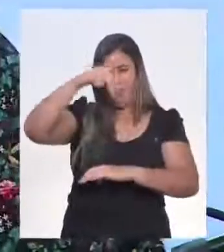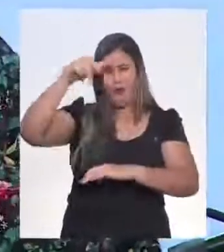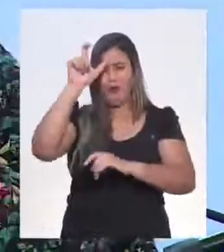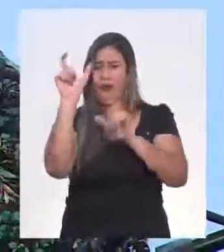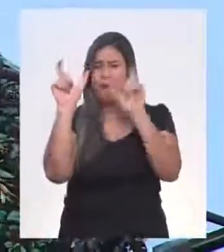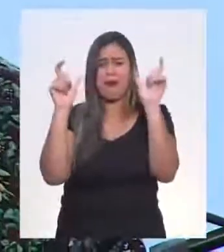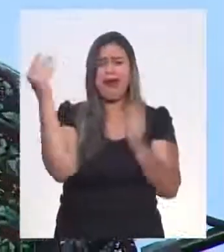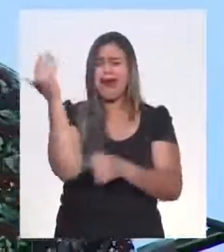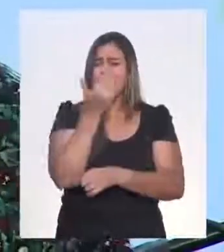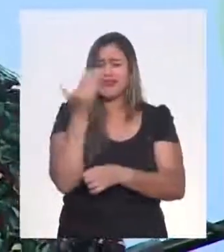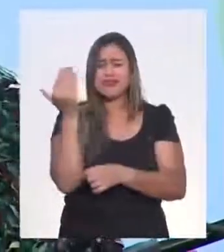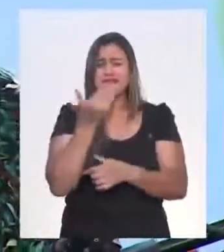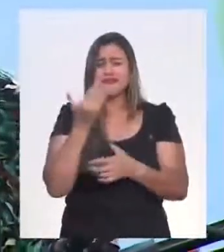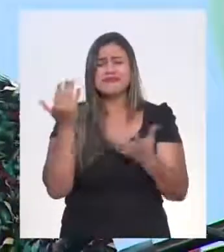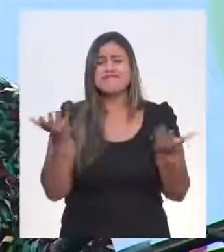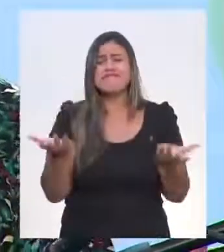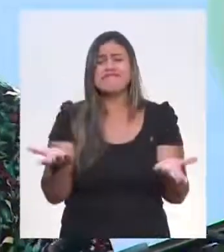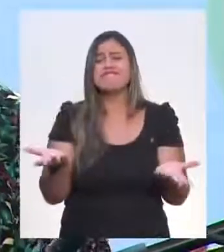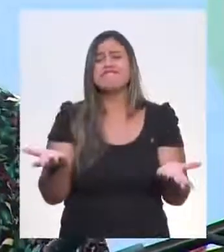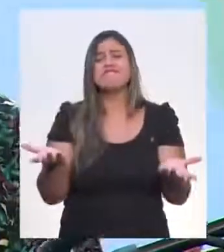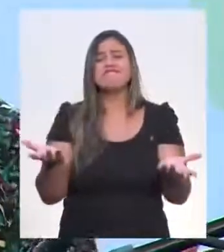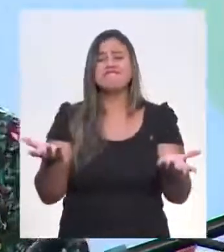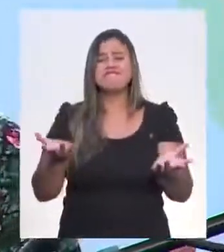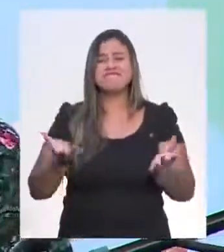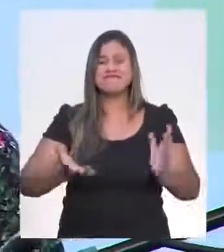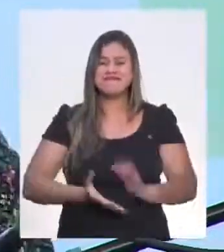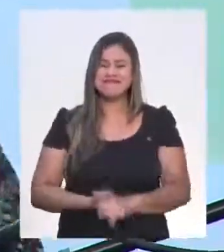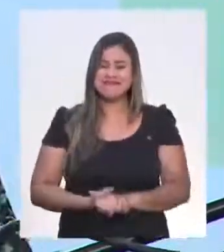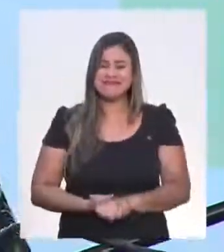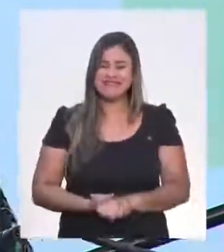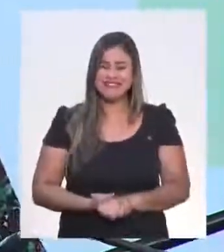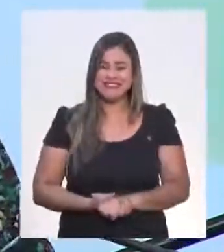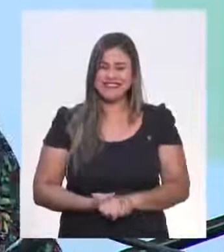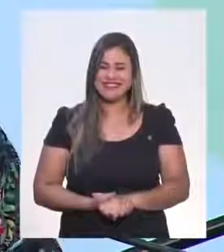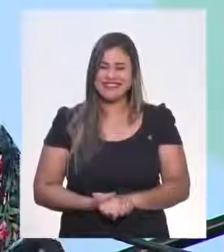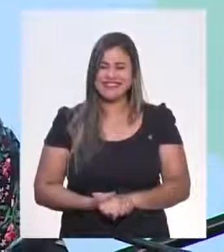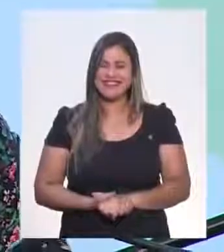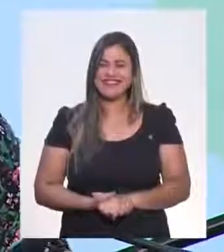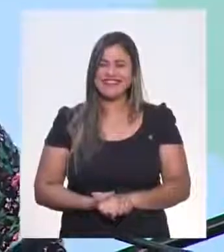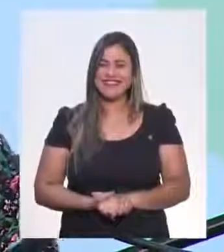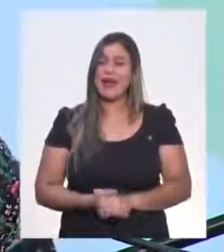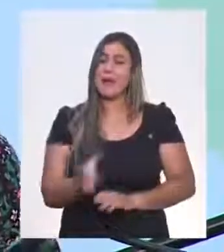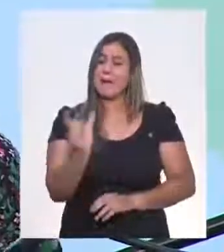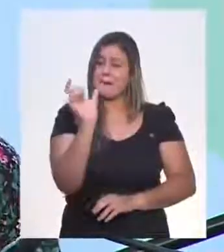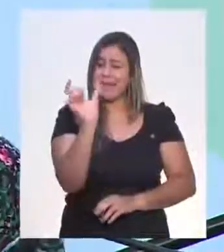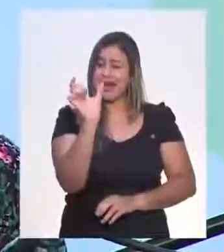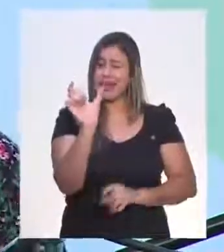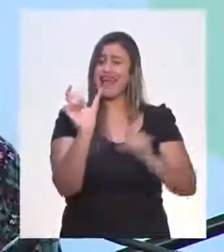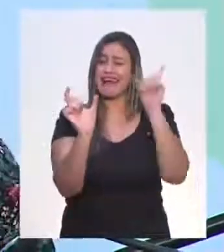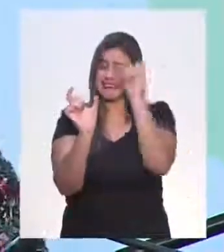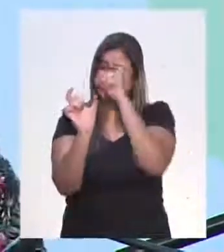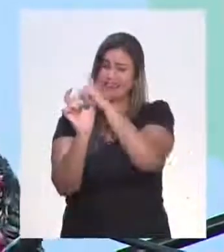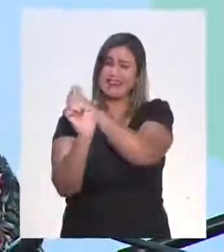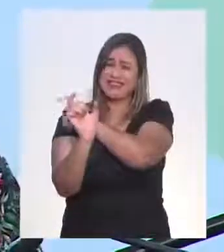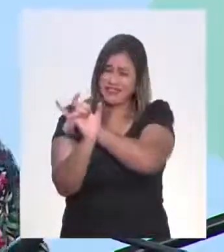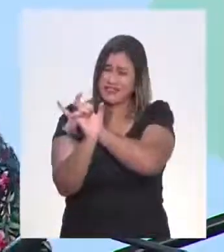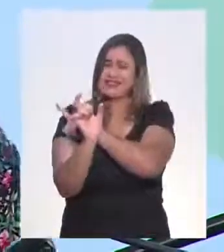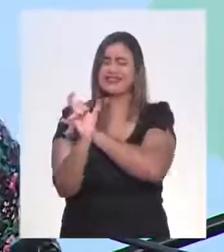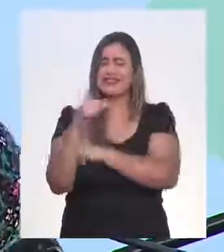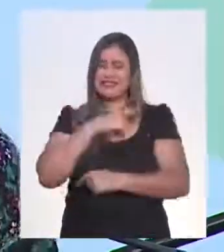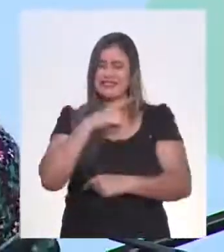palavra e eu não vi E aí e olha me mandaram a palavra maior ainda que